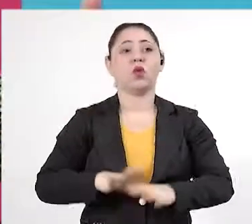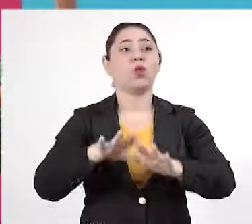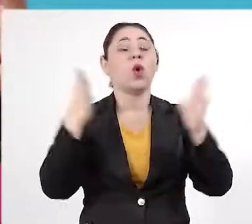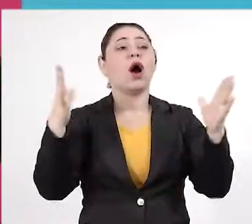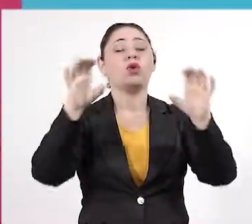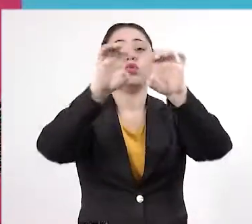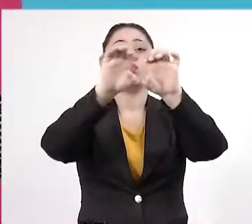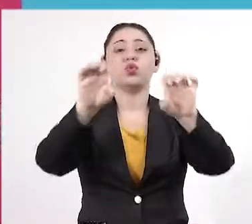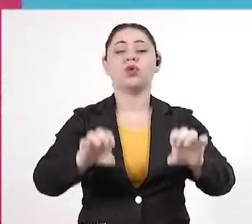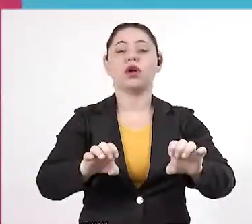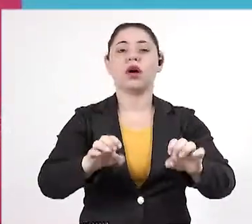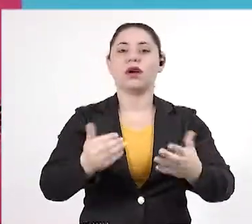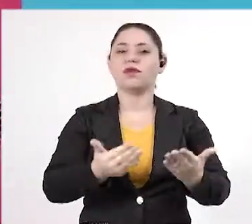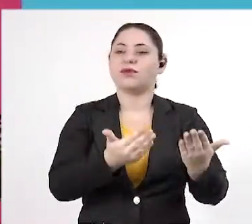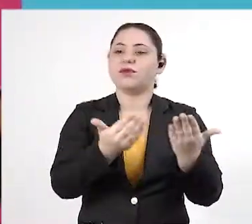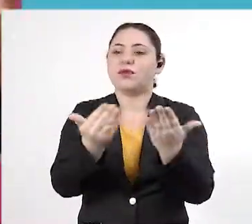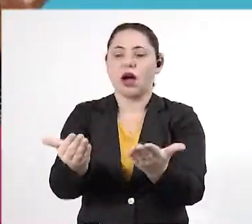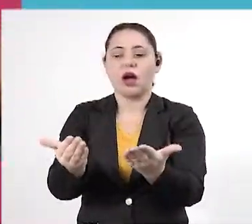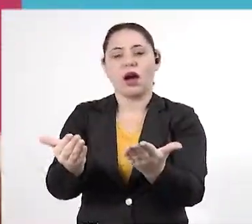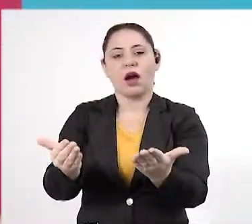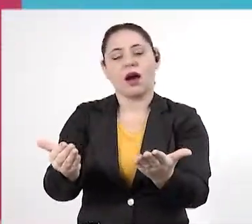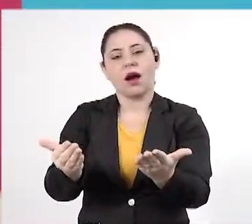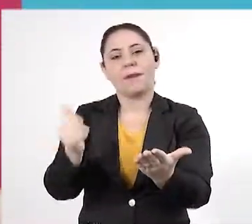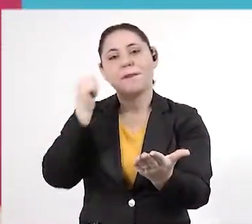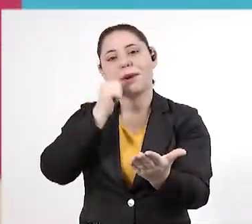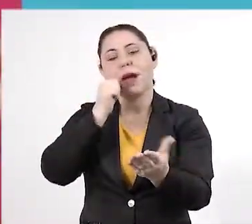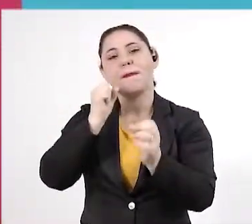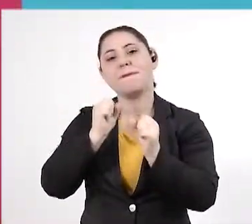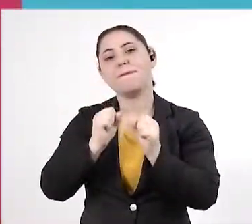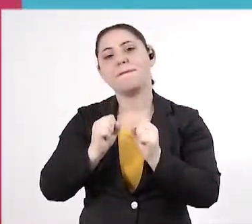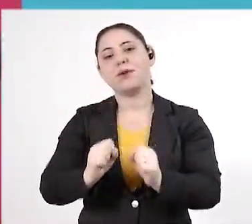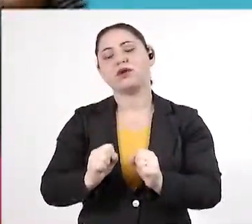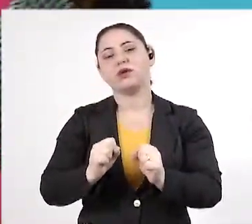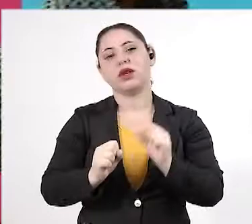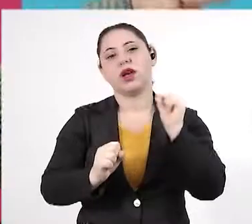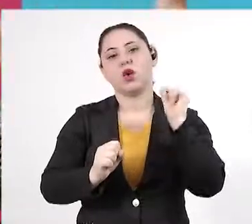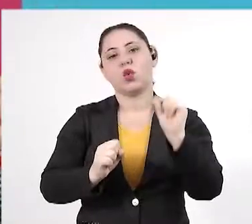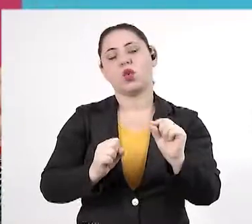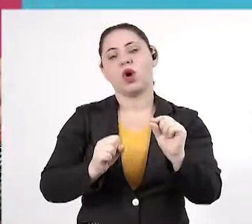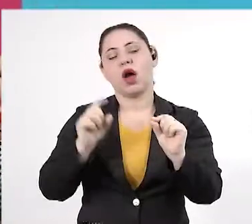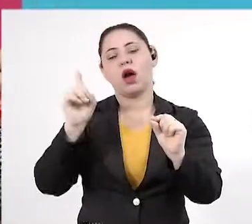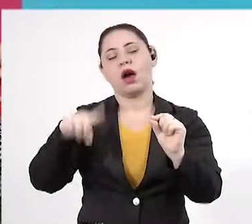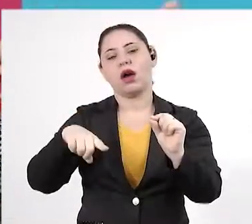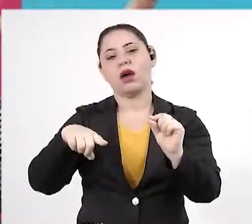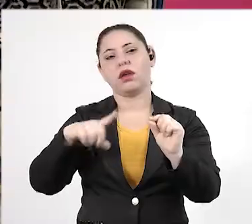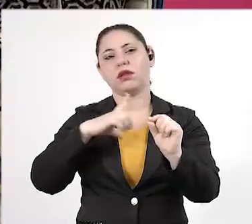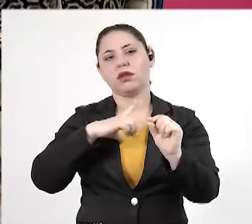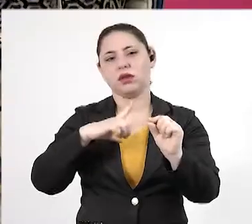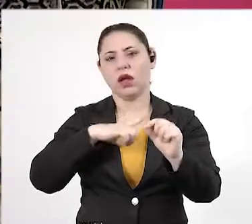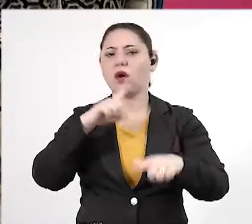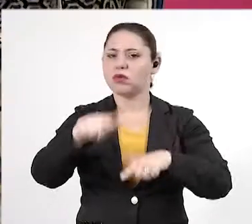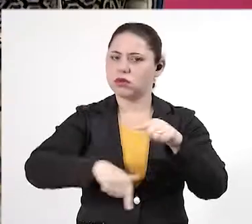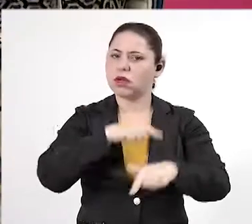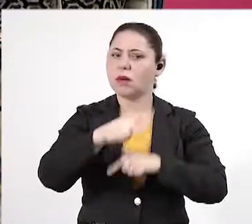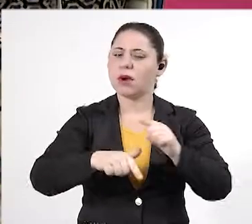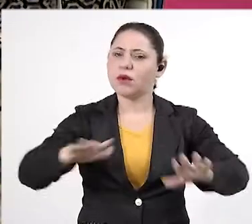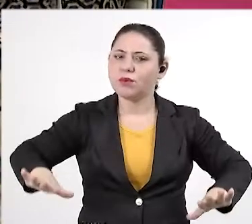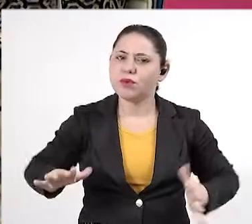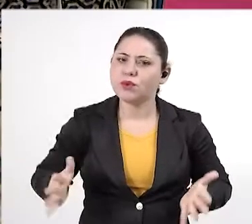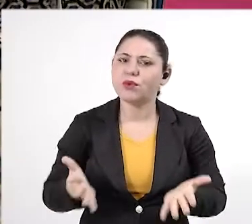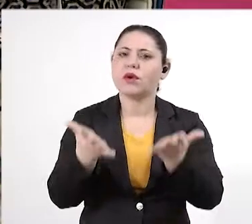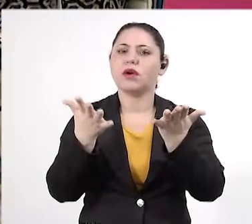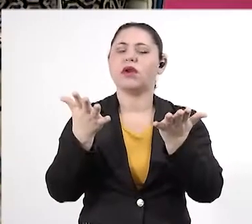é a estrutura que é fornecida para as mulheres poderem ter essa atividade